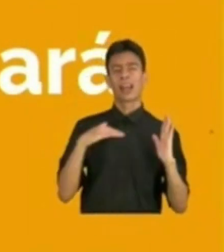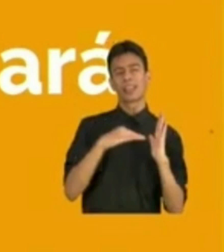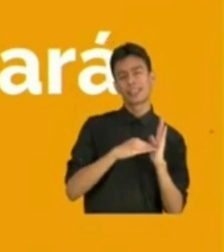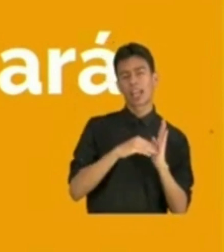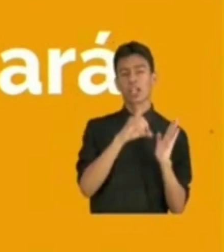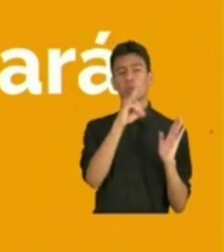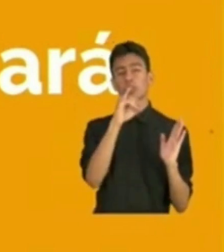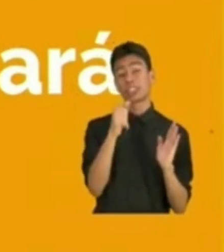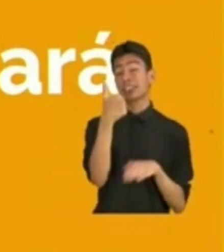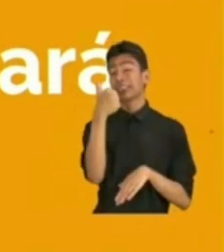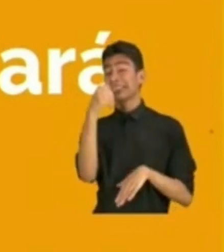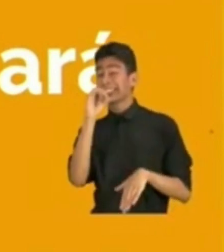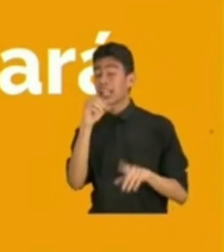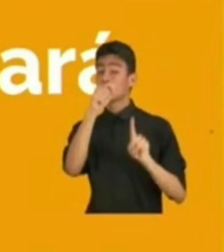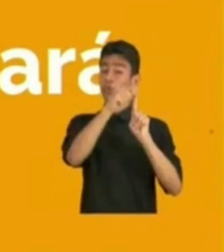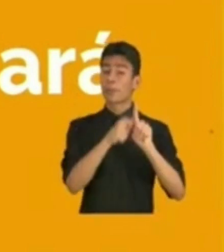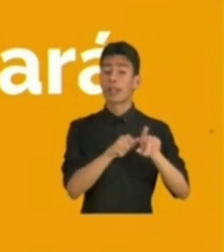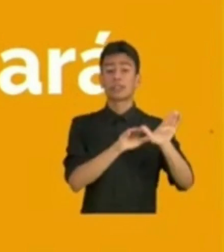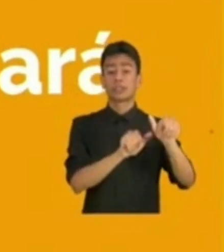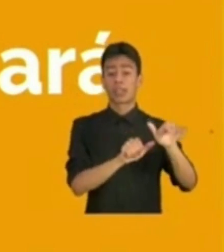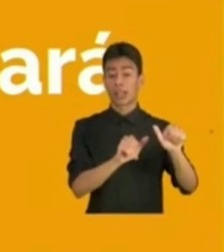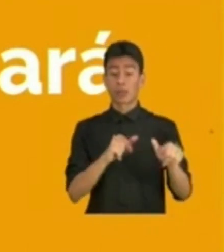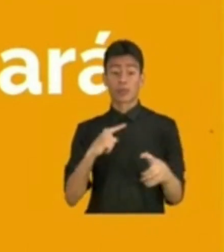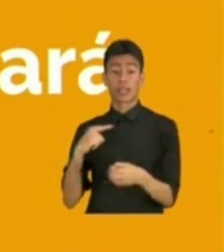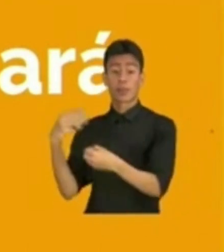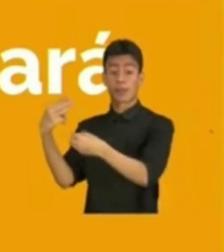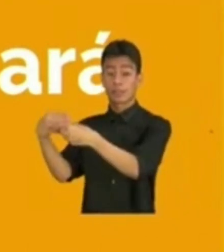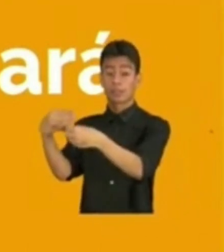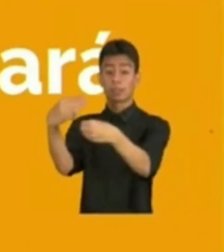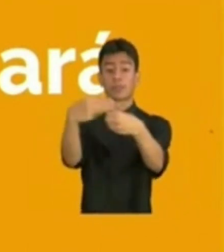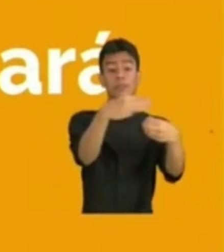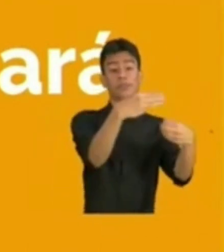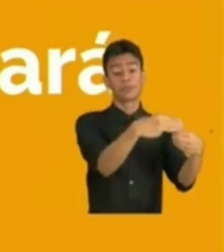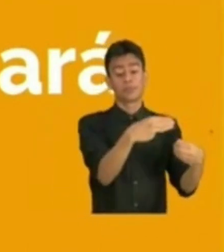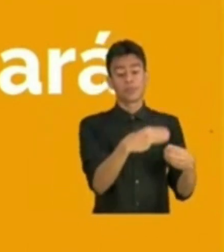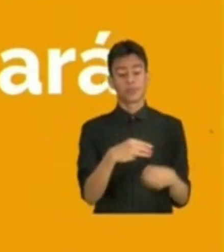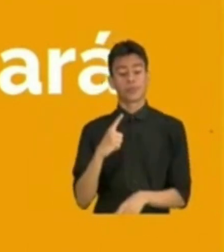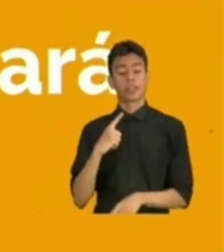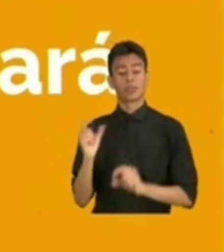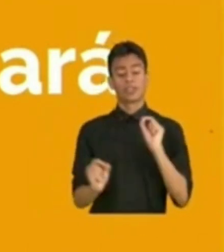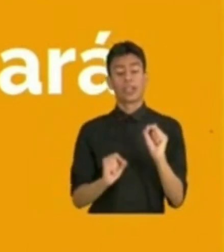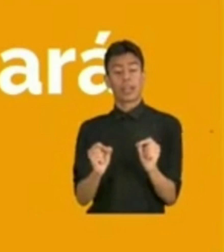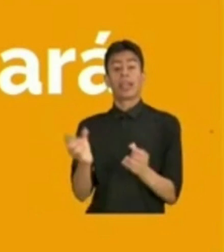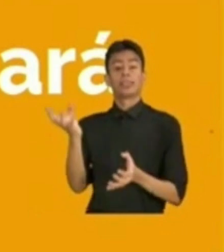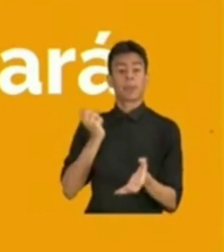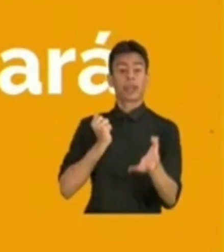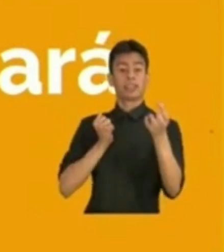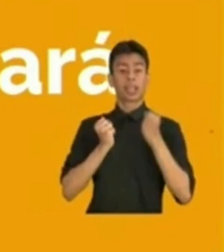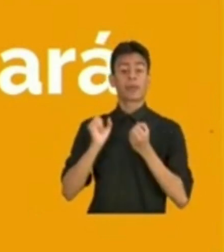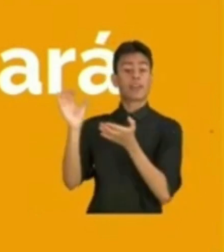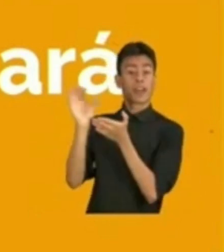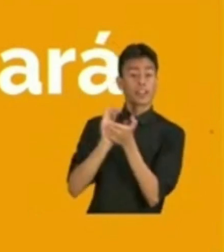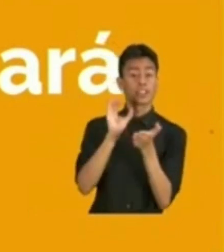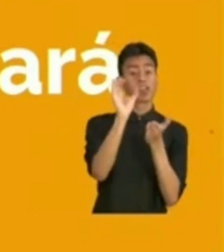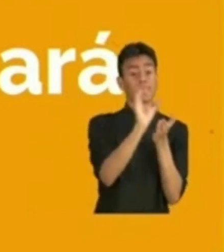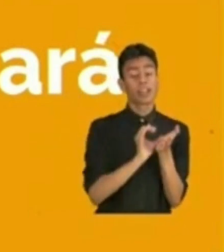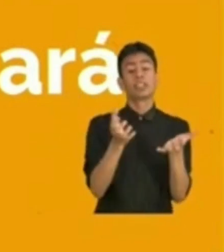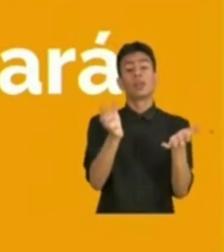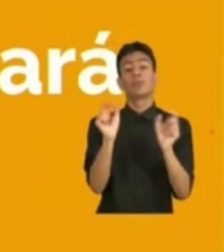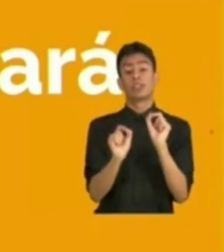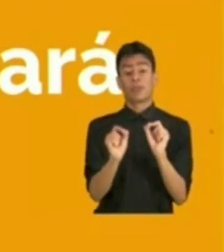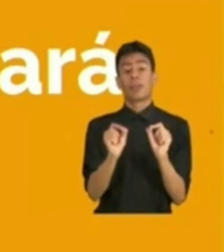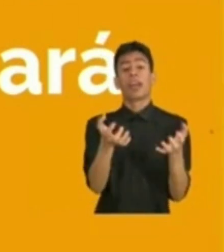de setembro, basta o município só clicar, é questão de segundos, entrar no CIMEC e dizer, eu